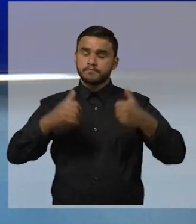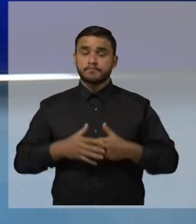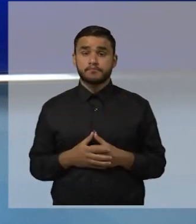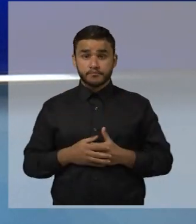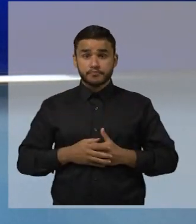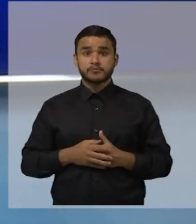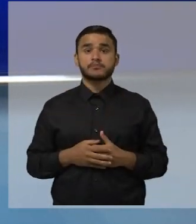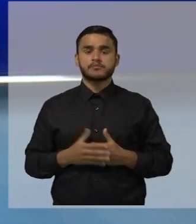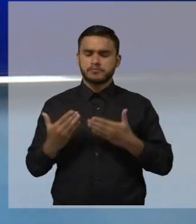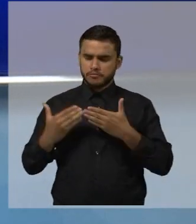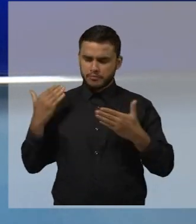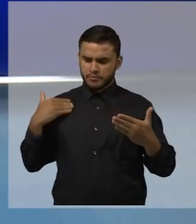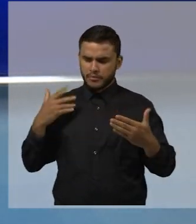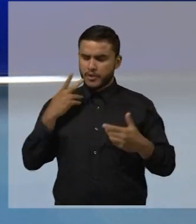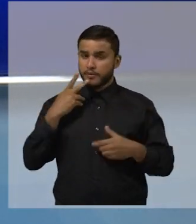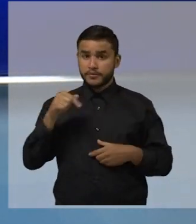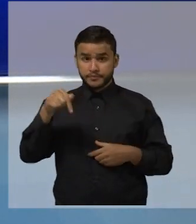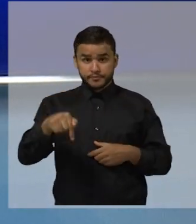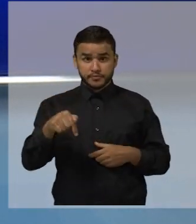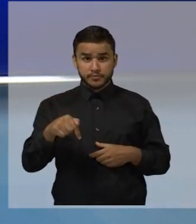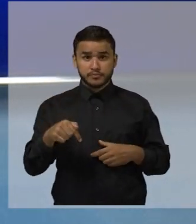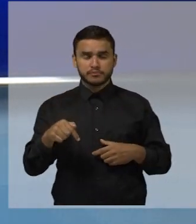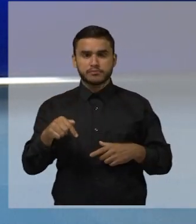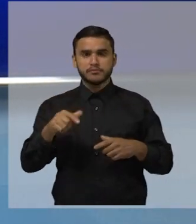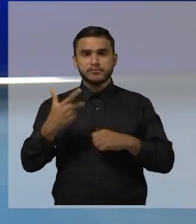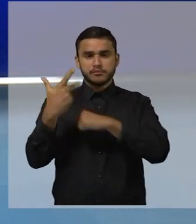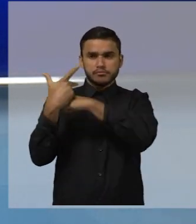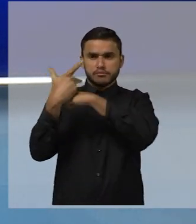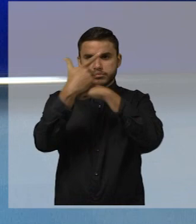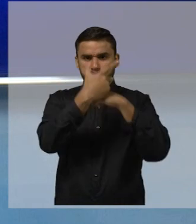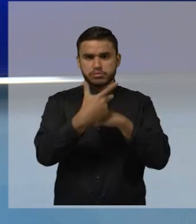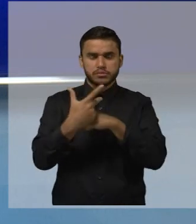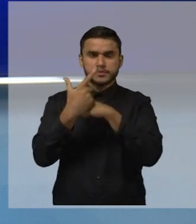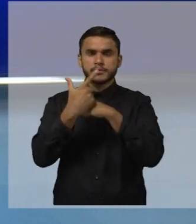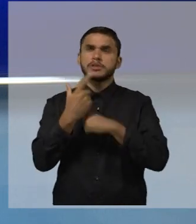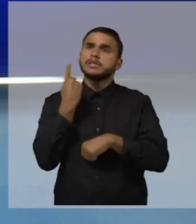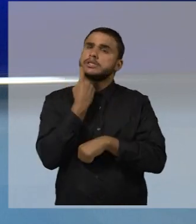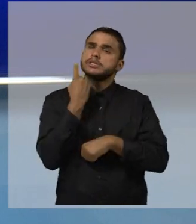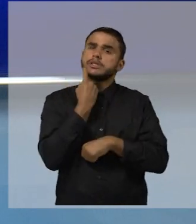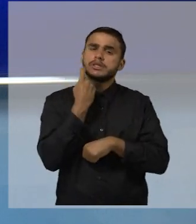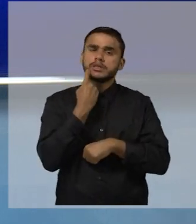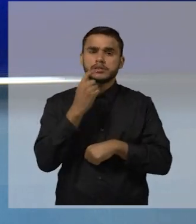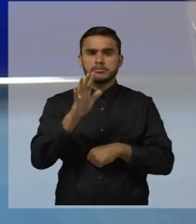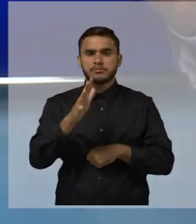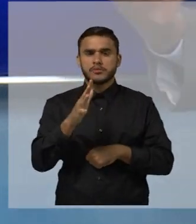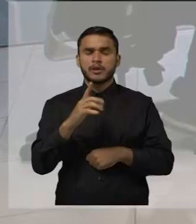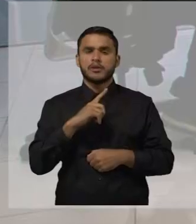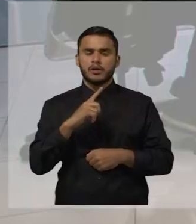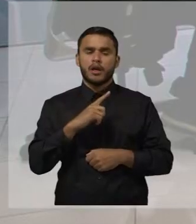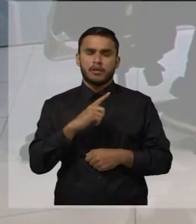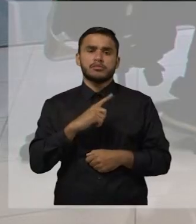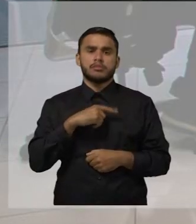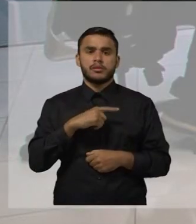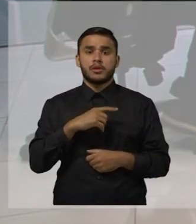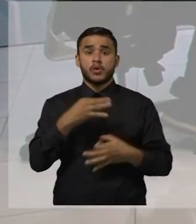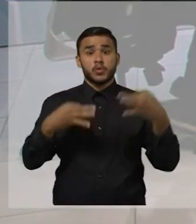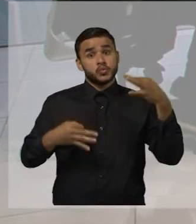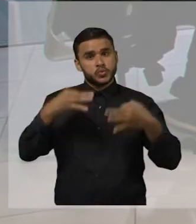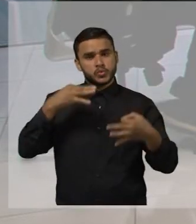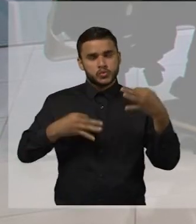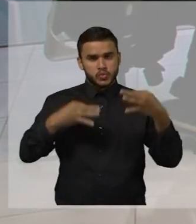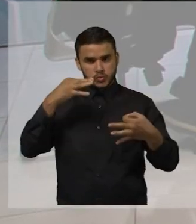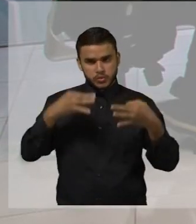gravávamos o programa na última sexta-feira, haviam sido expedidos 40 mandados, possa se chamar,